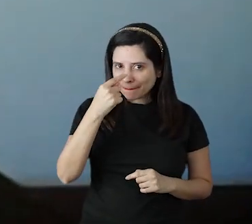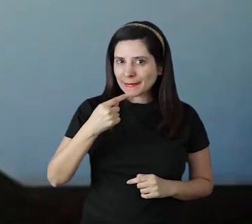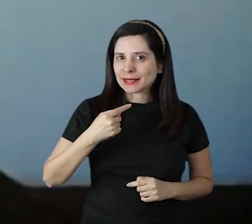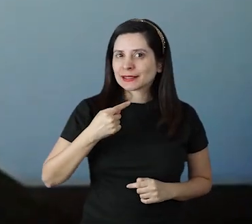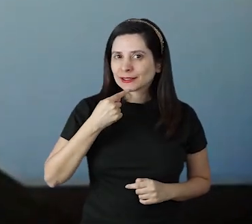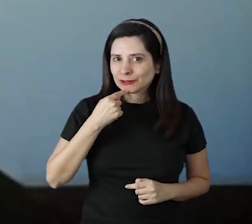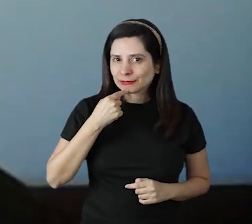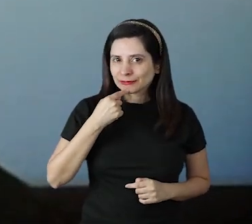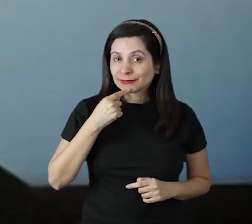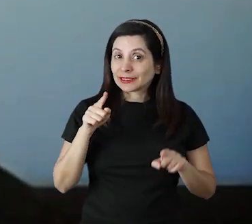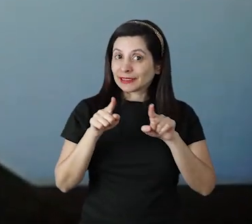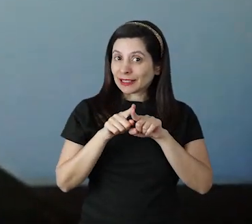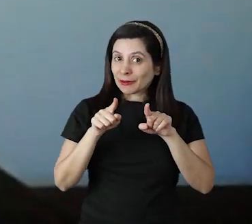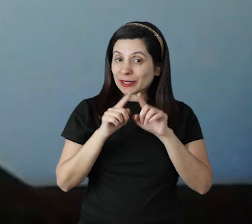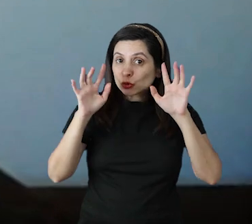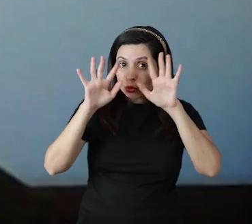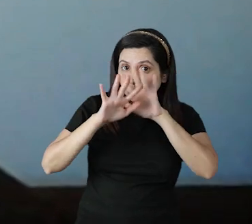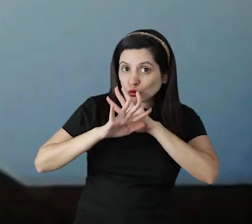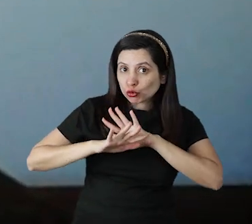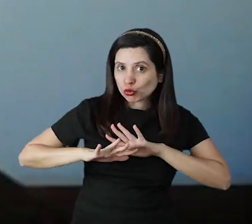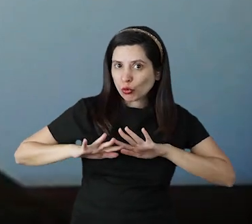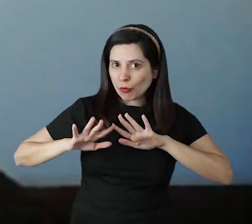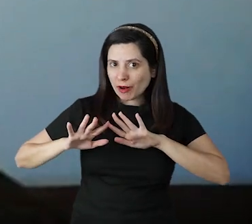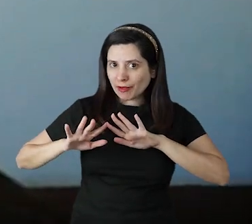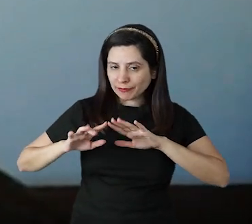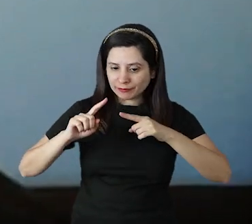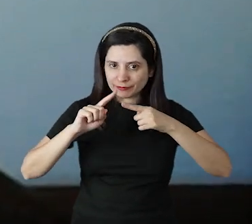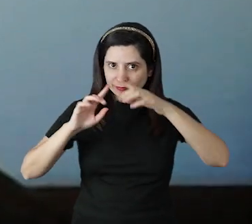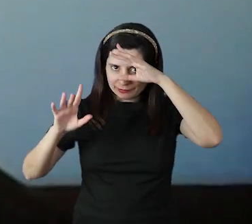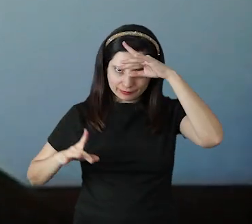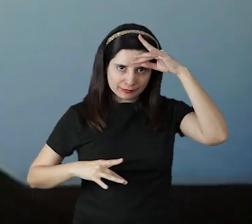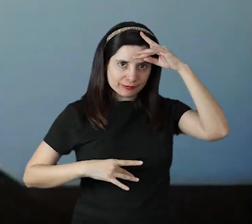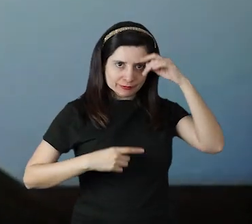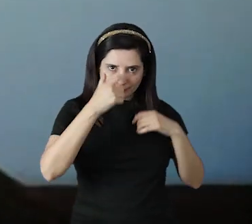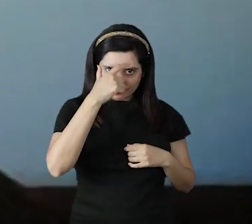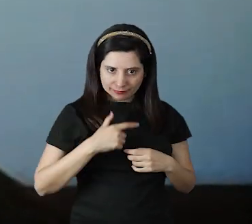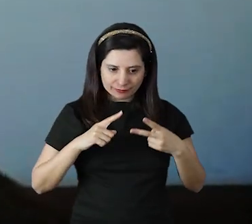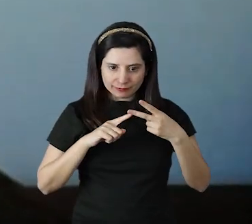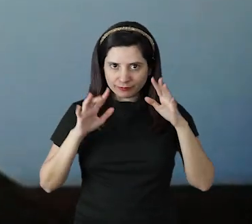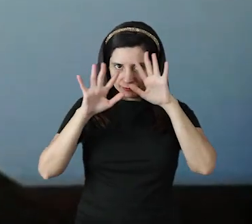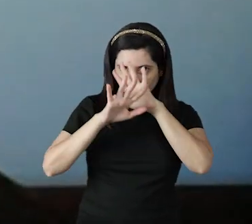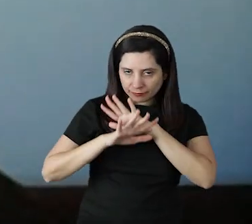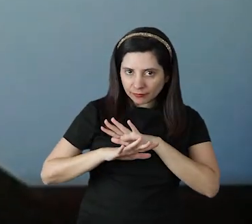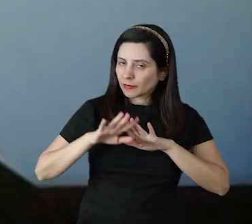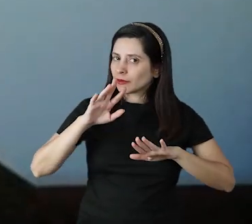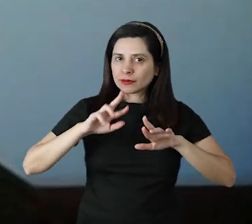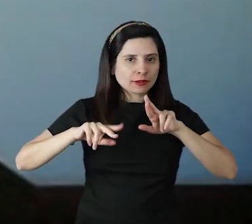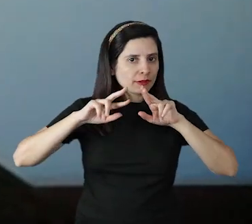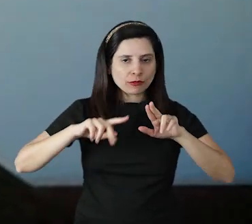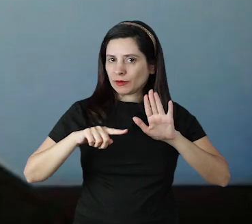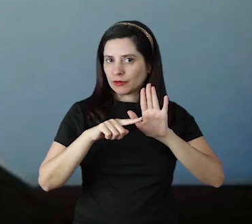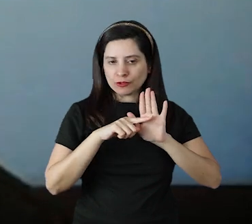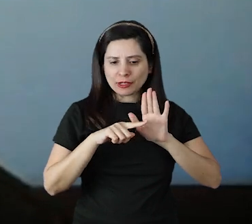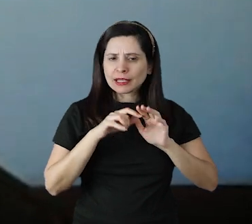sombra, né. A sombra não necessariamente é negativa, né, depende, se